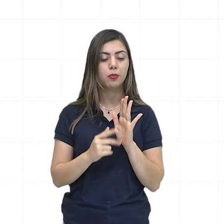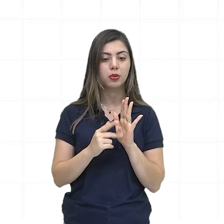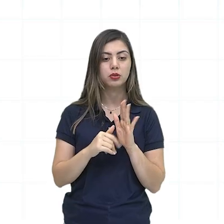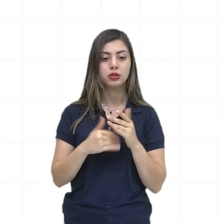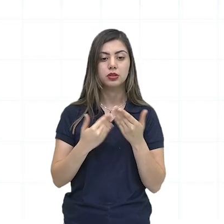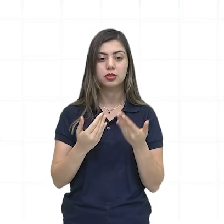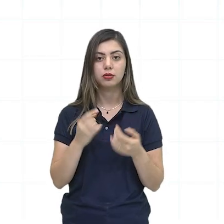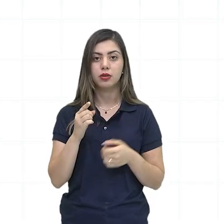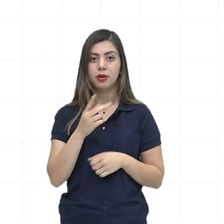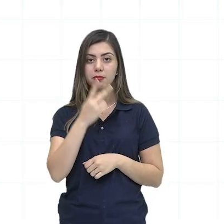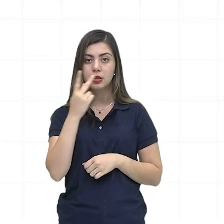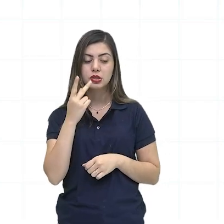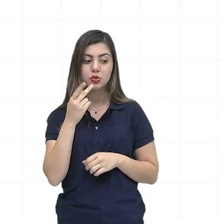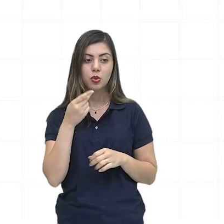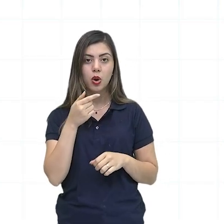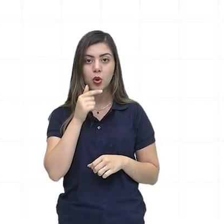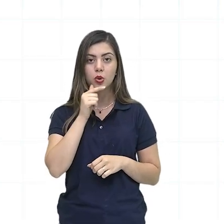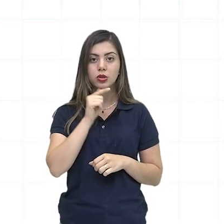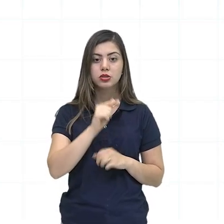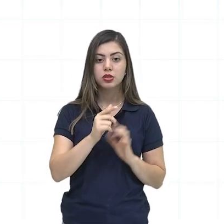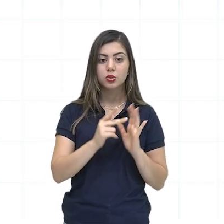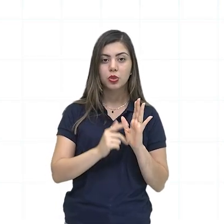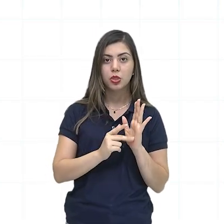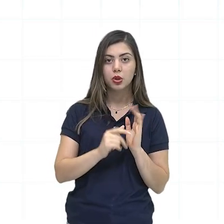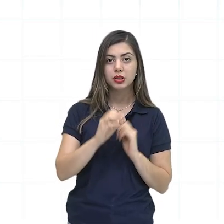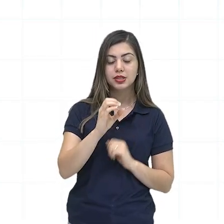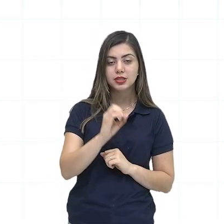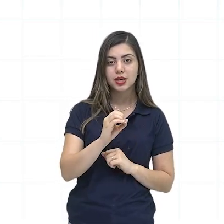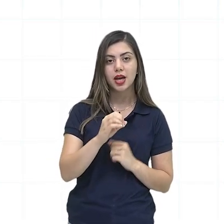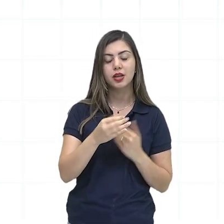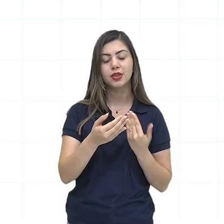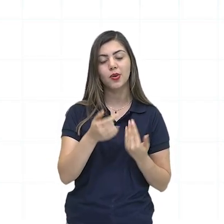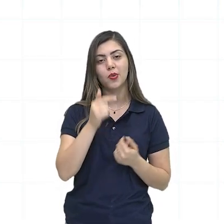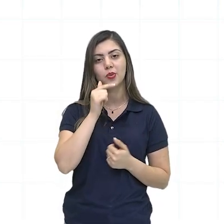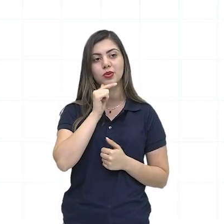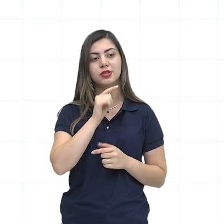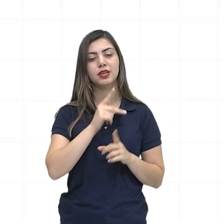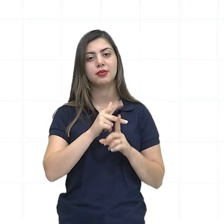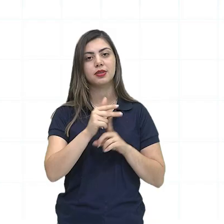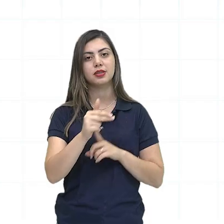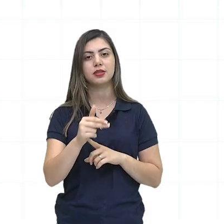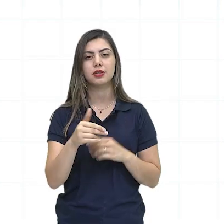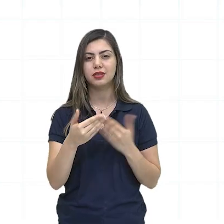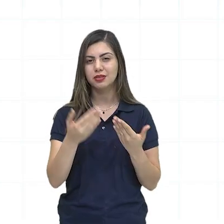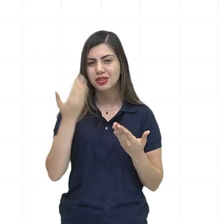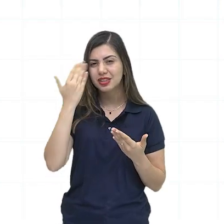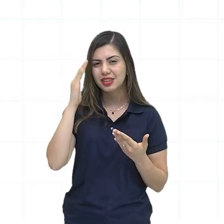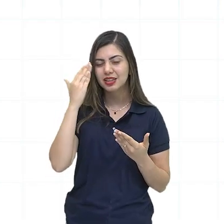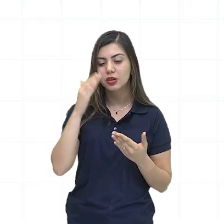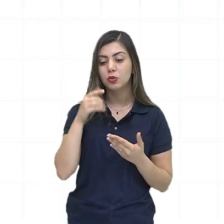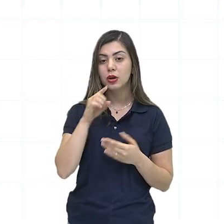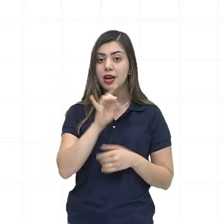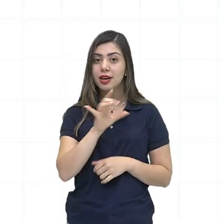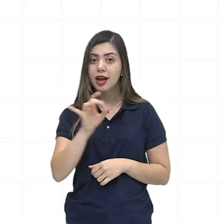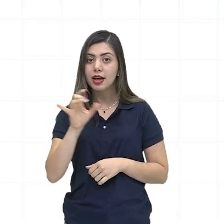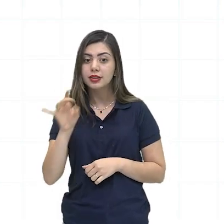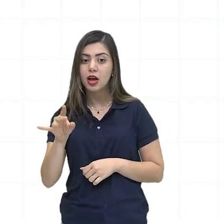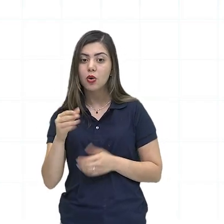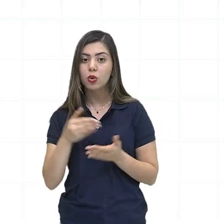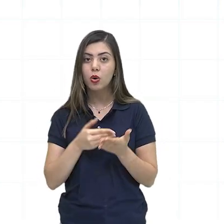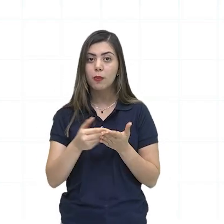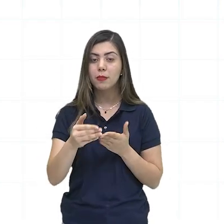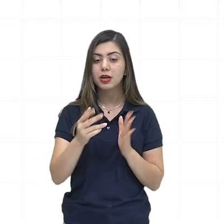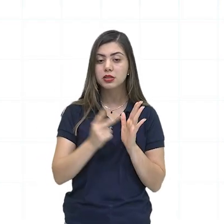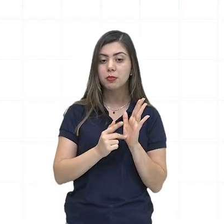chegar primeiro a 0 ganha a partida. Entenderam como funciona? Então, olha só, cada um começa com